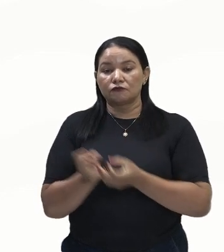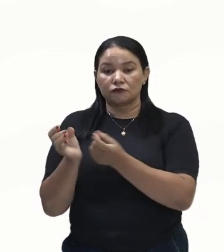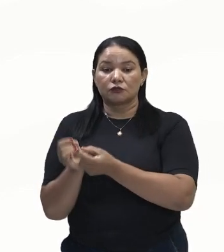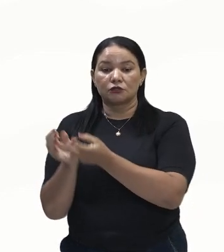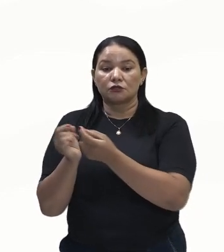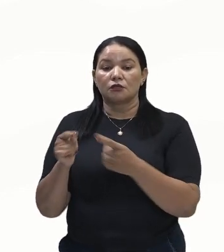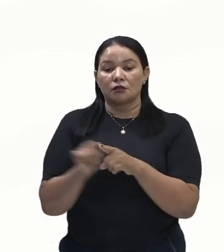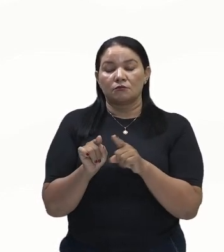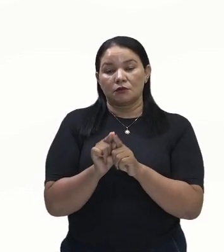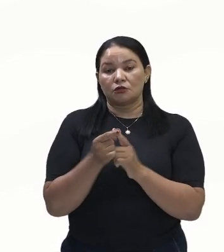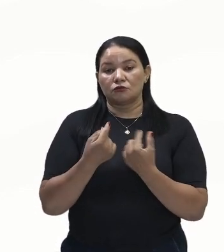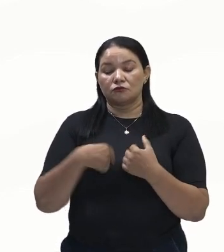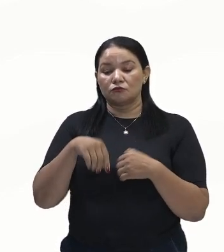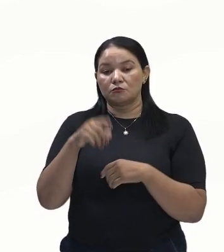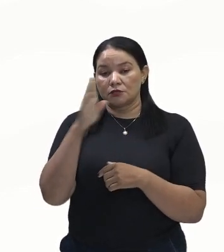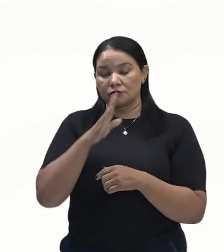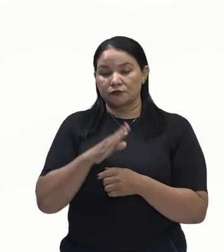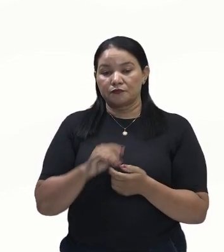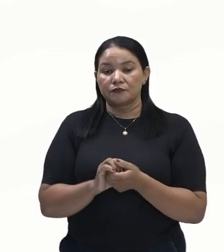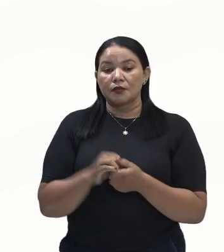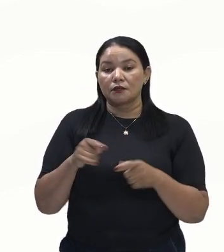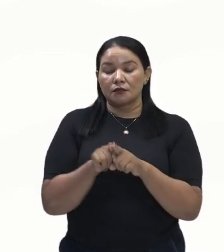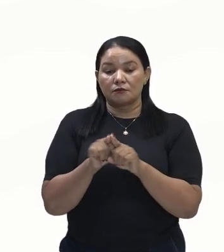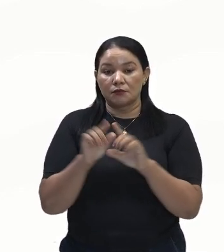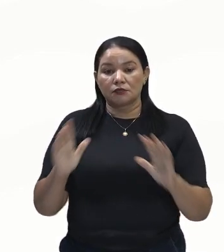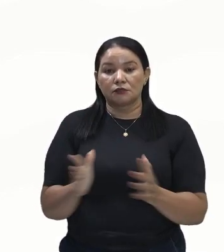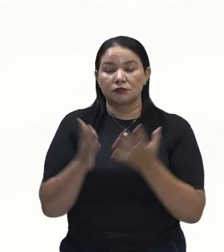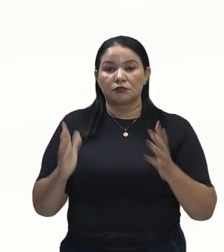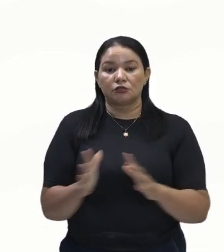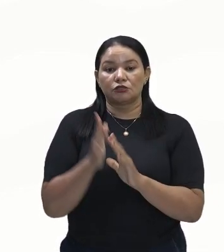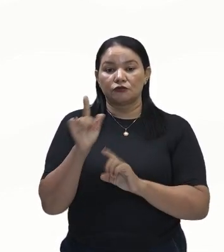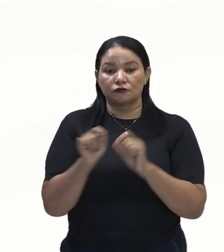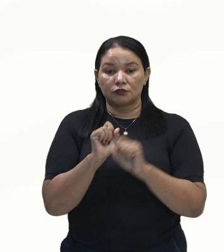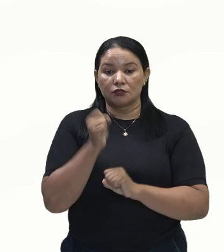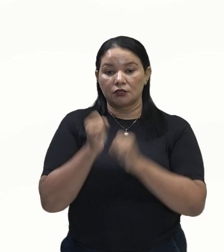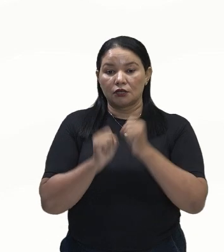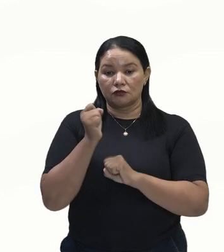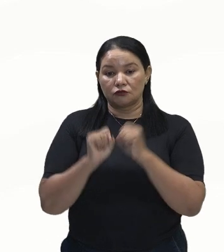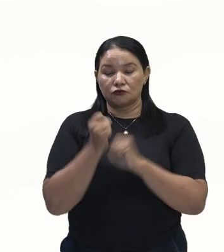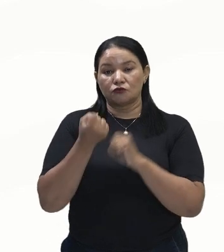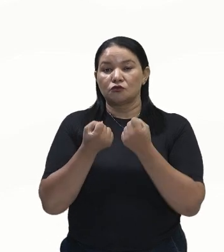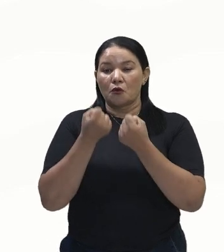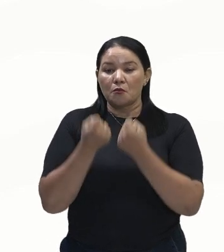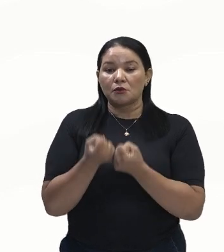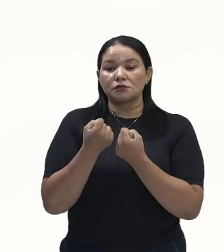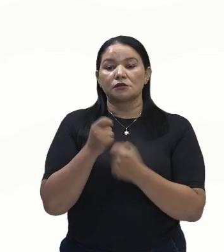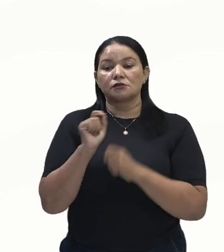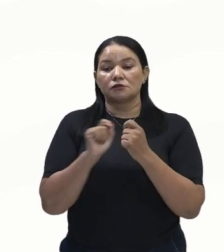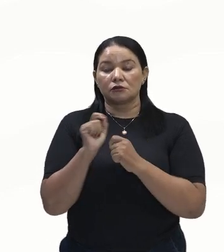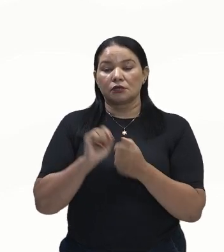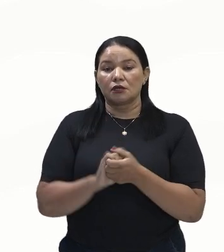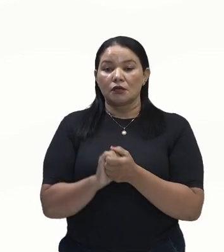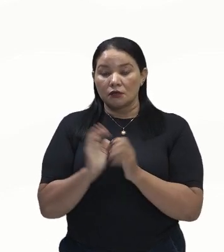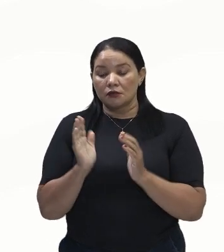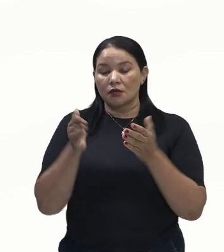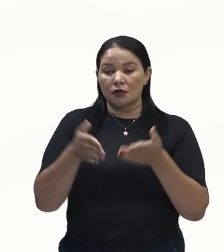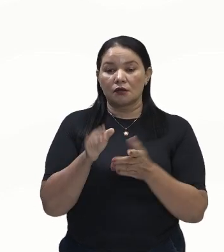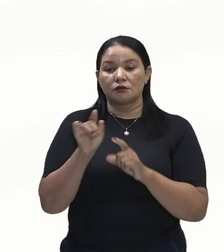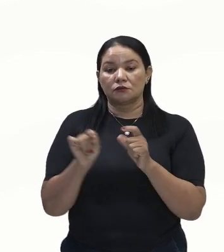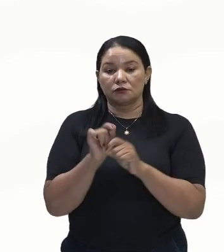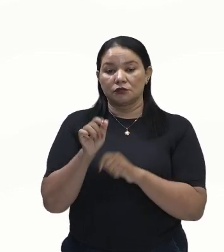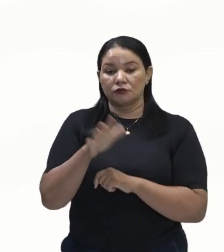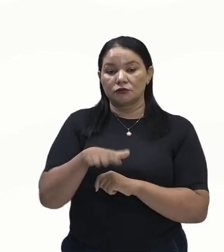do Brasil. E também incentivo à industrialização pesada, especialmente nos